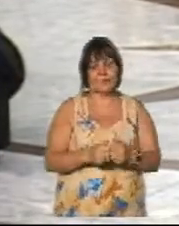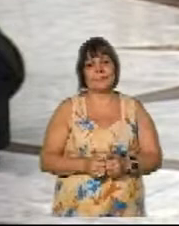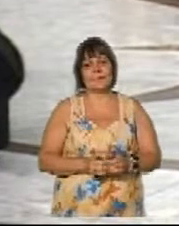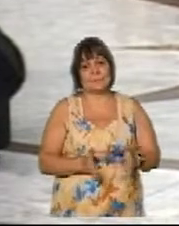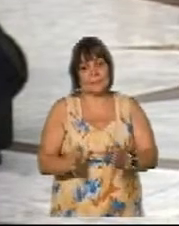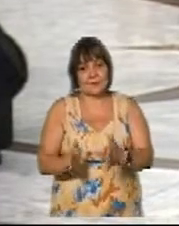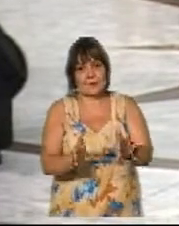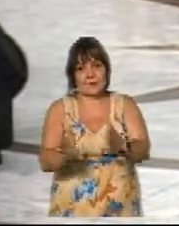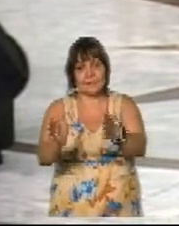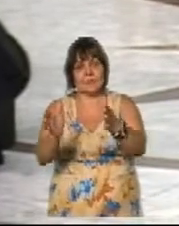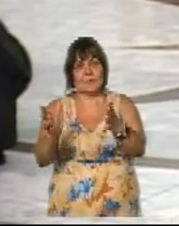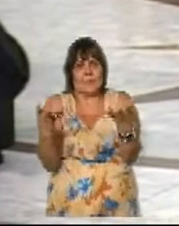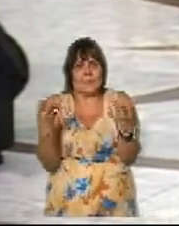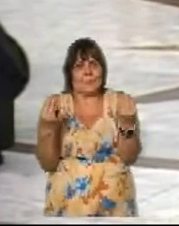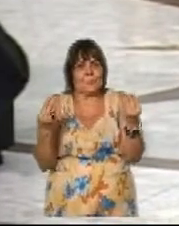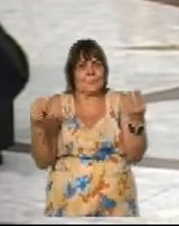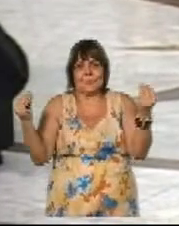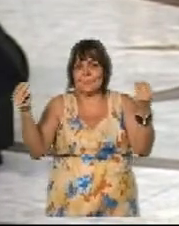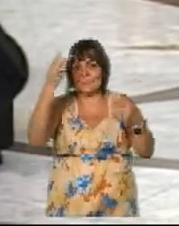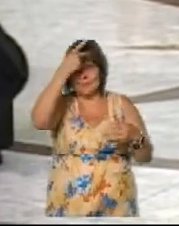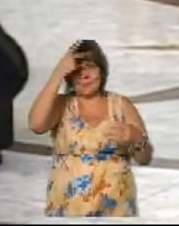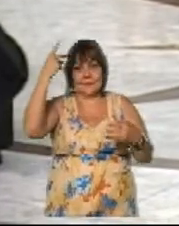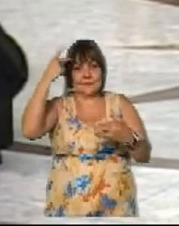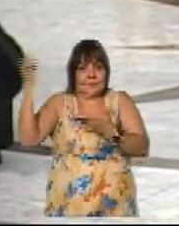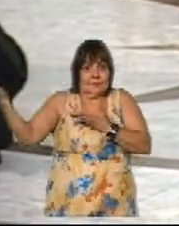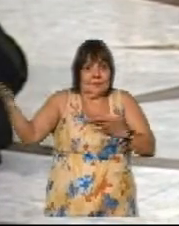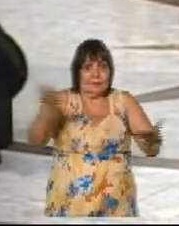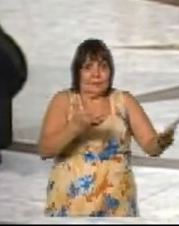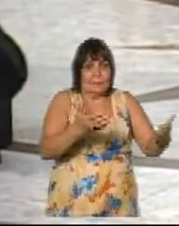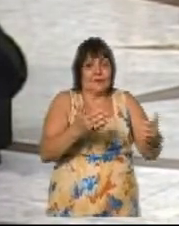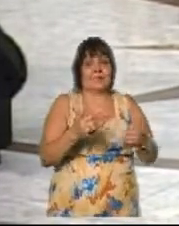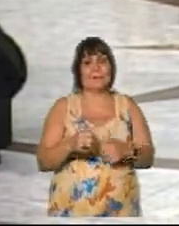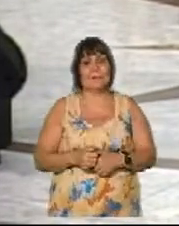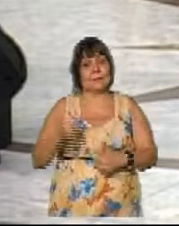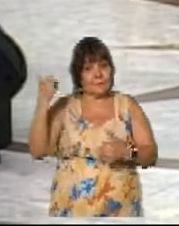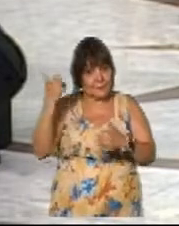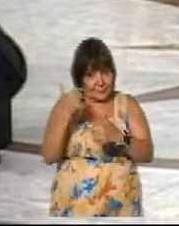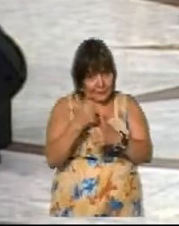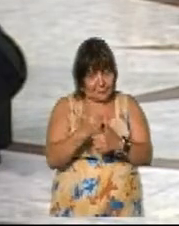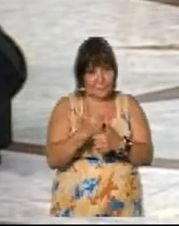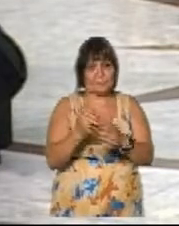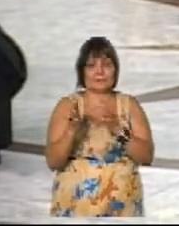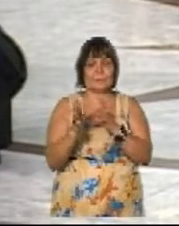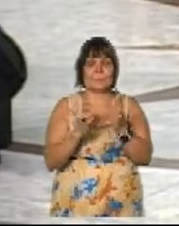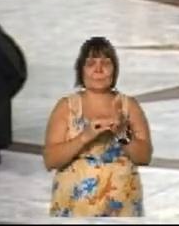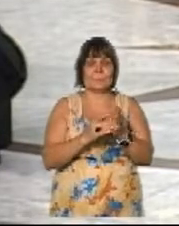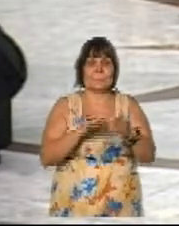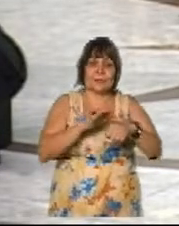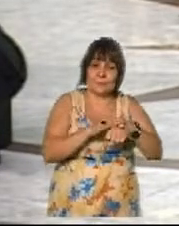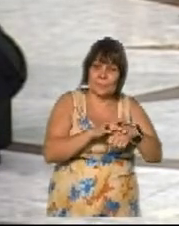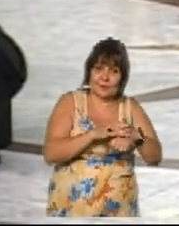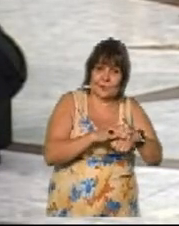caminhos, diz que as multidões vinham. Uns doentes em busca de cura,